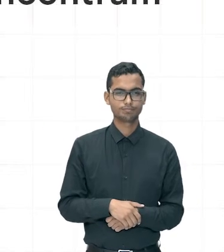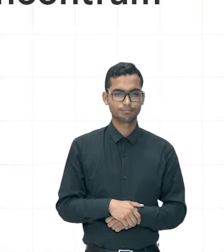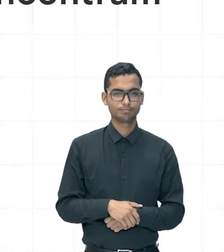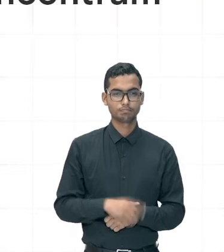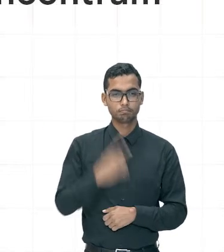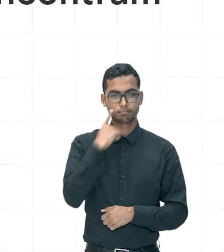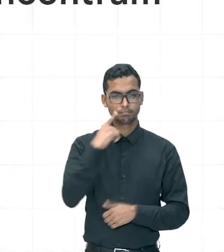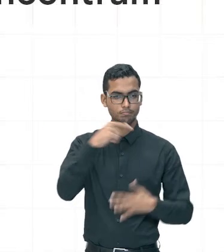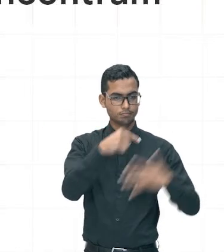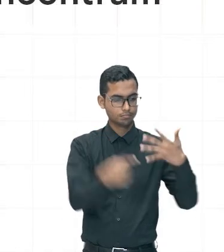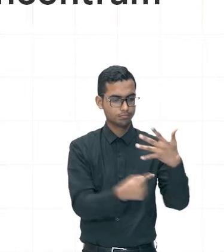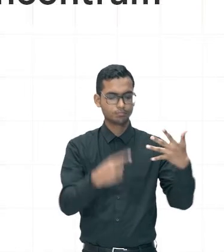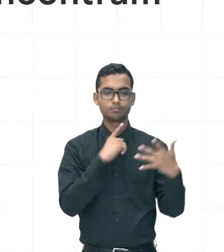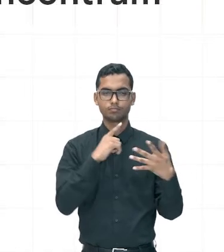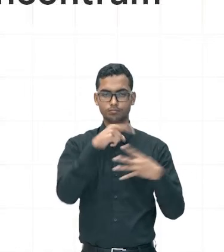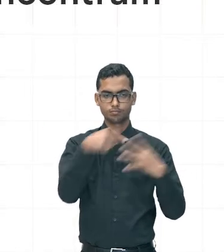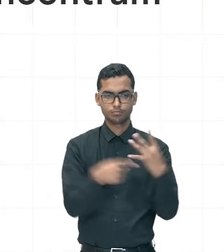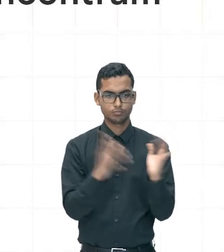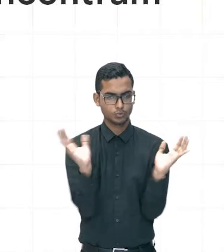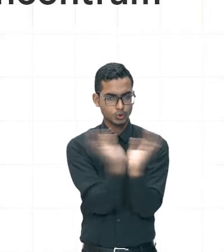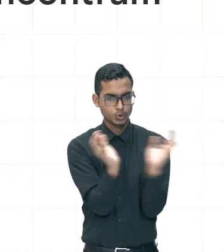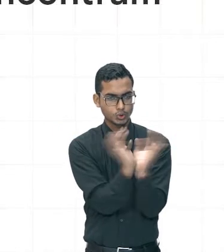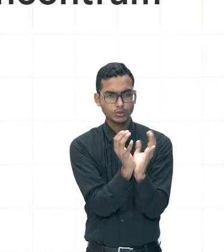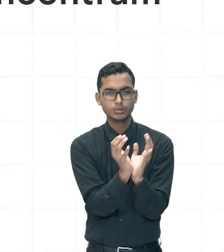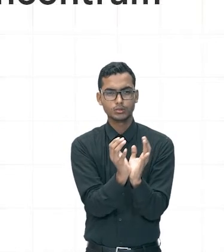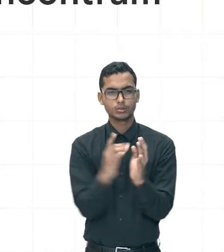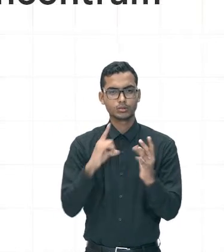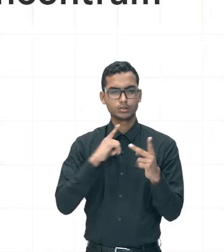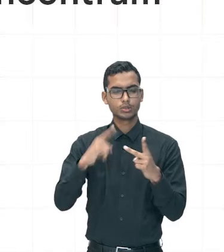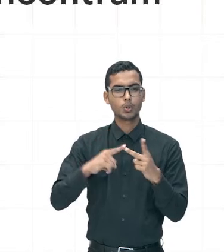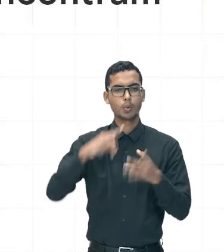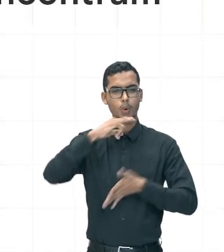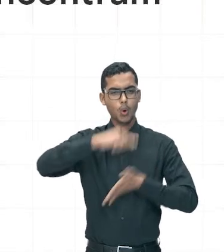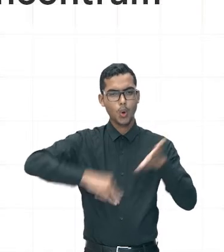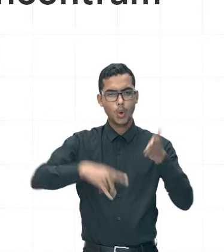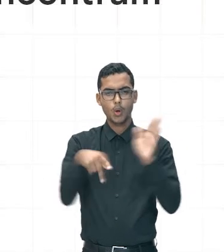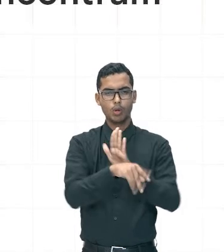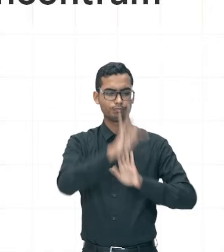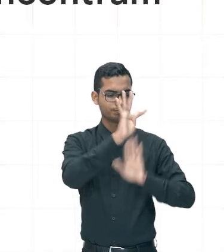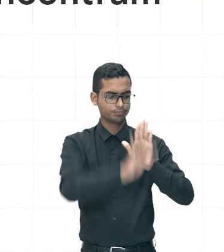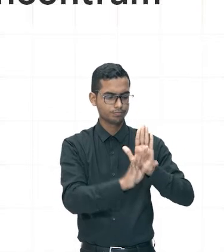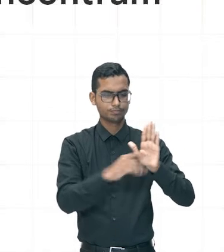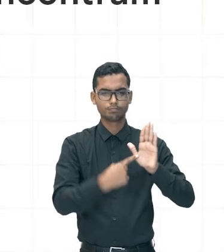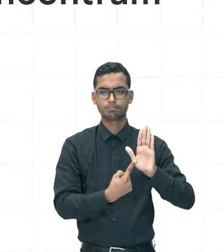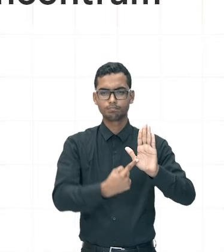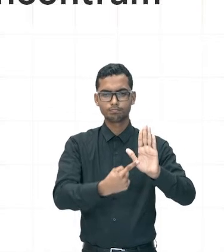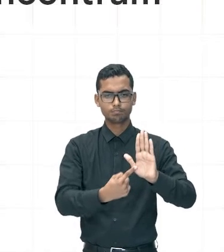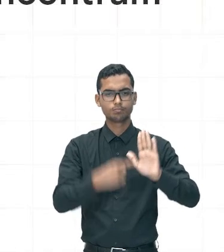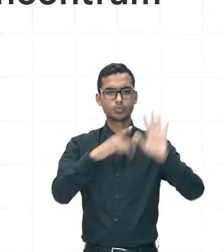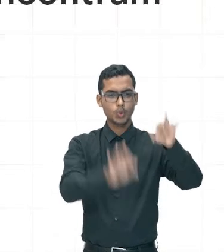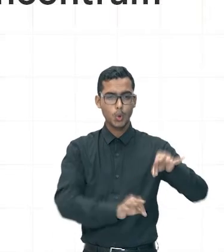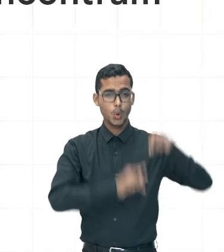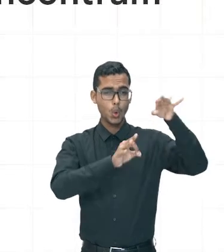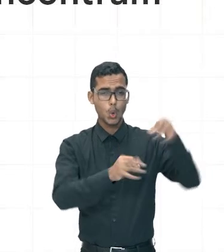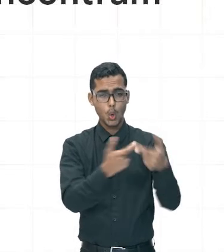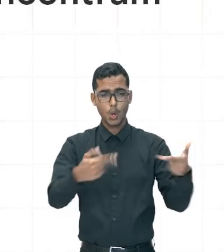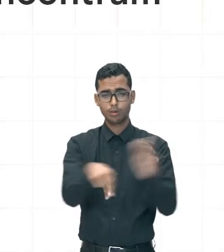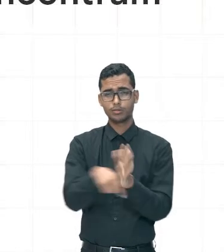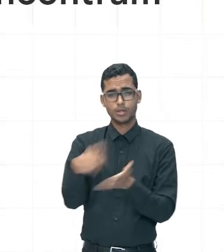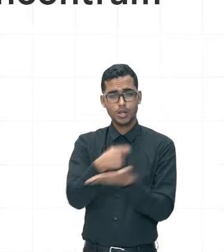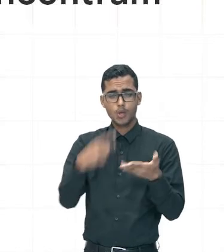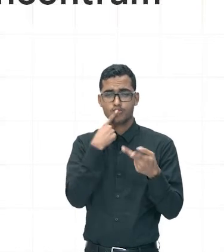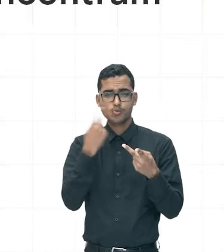4 grupos. Vamos ter os documentos textuais, que são todos os papéis que têm coisas escritas,